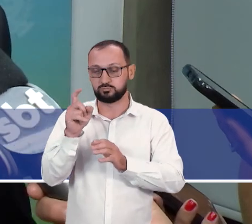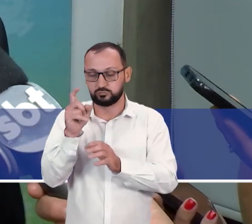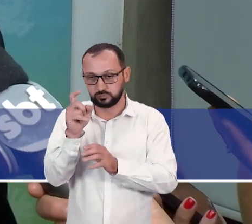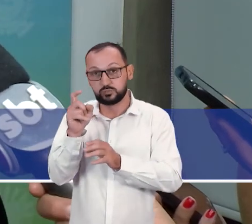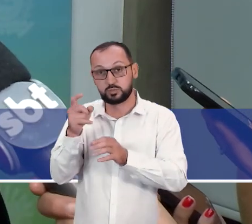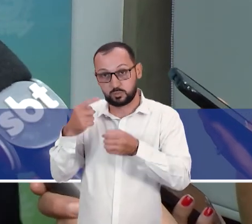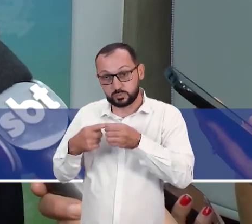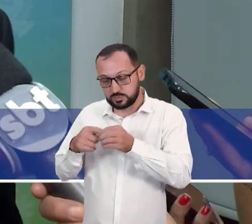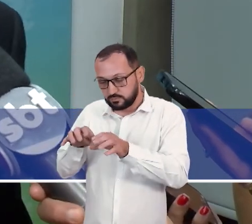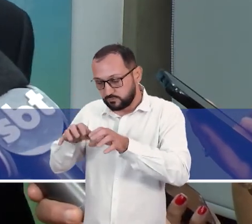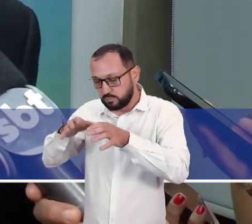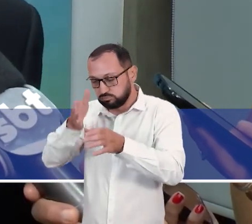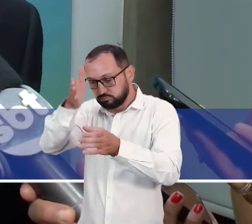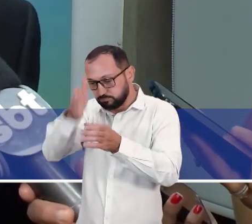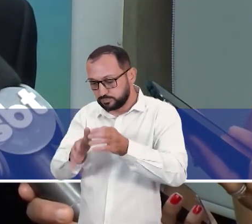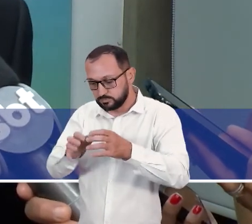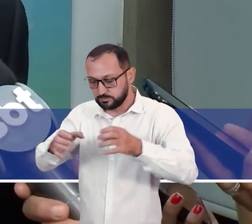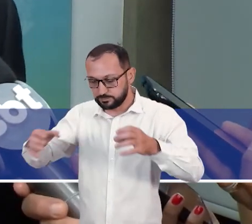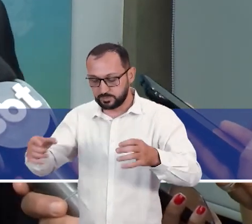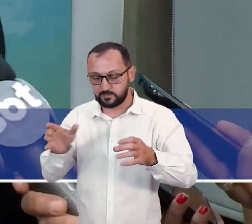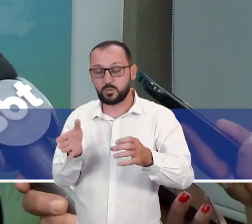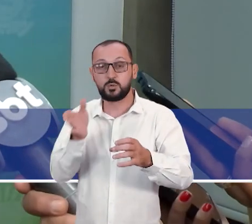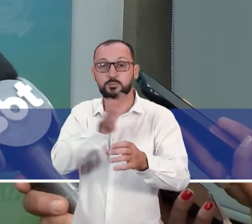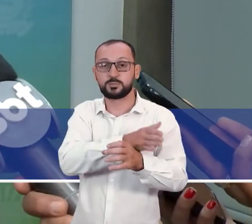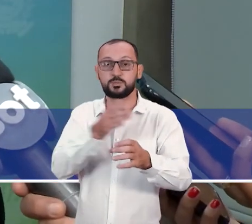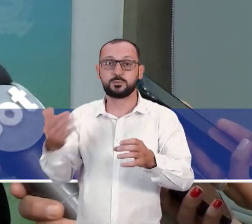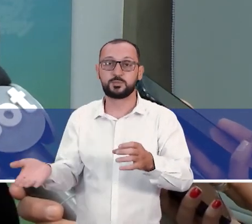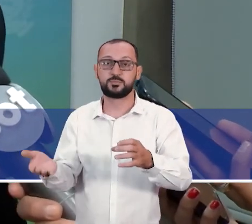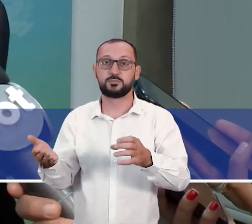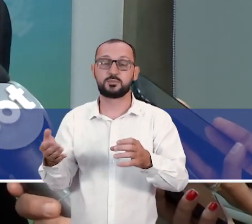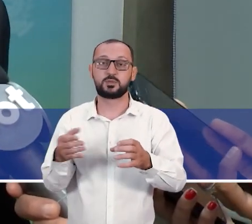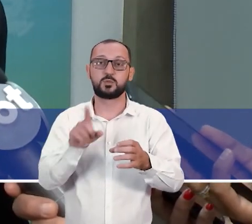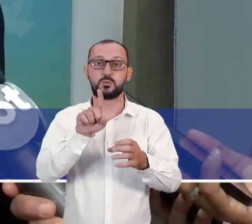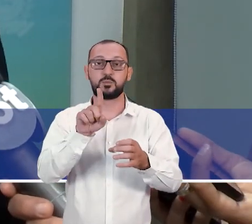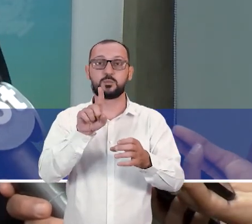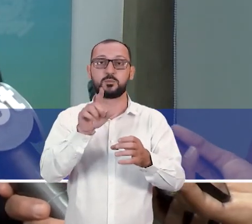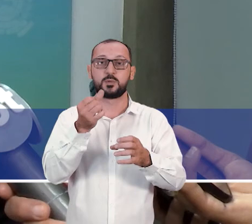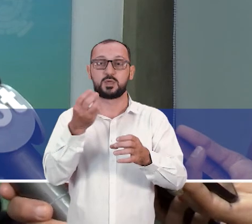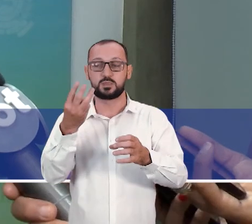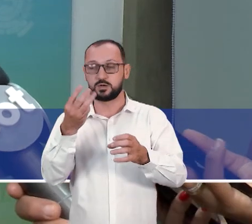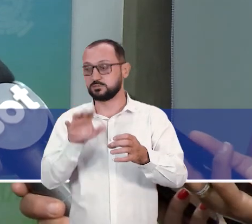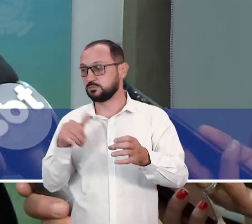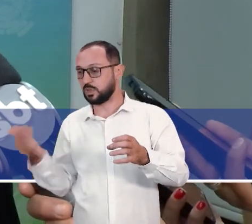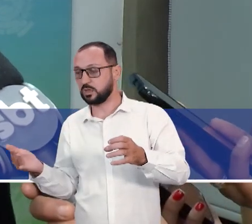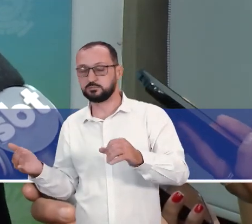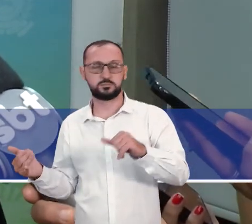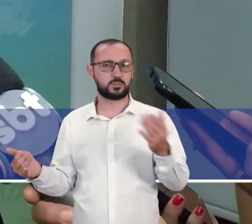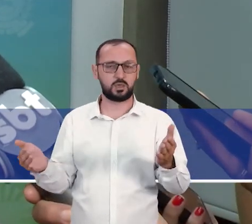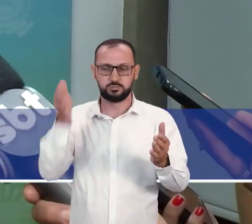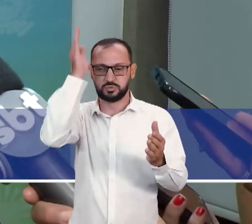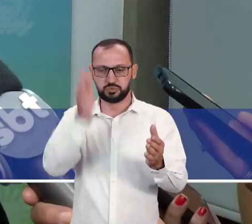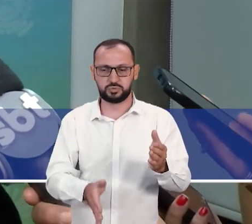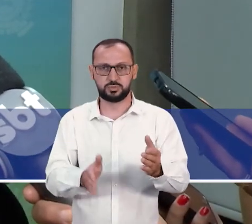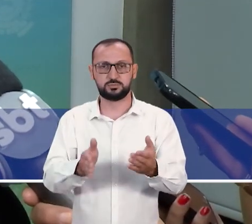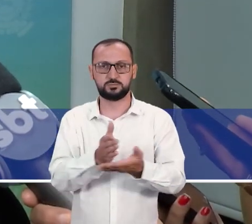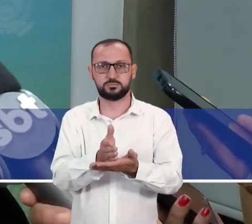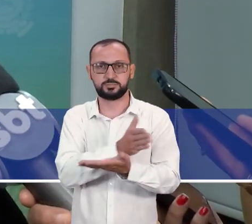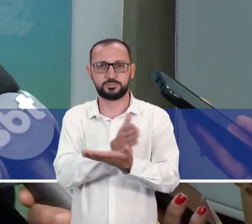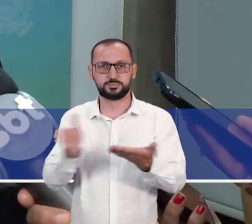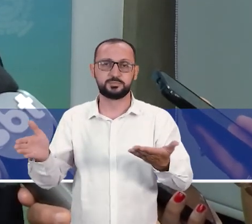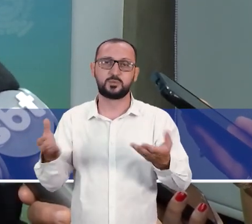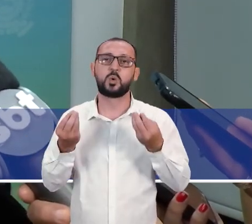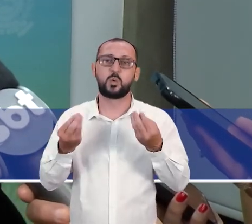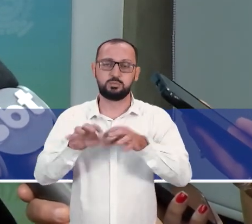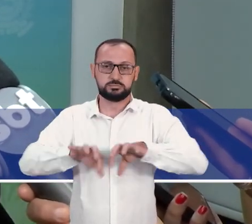em Dourados, que ficou dividido ao meio. É uma cidade que tem um lado e tem o outro. É para lá da BR-163, para cá da BR-163. Isso não